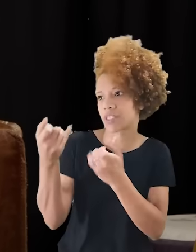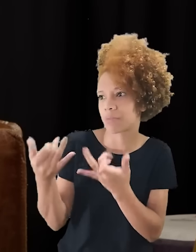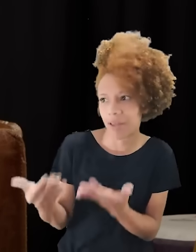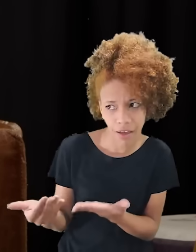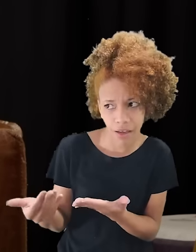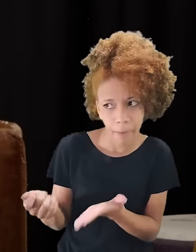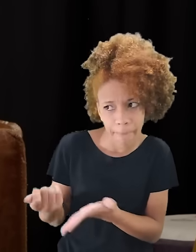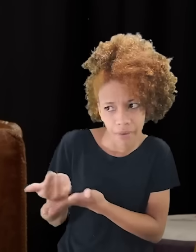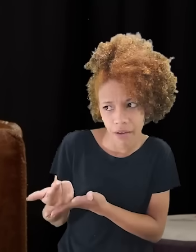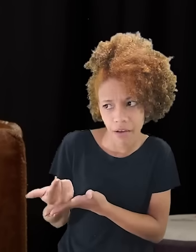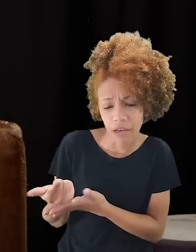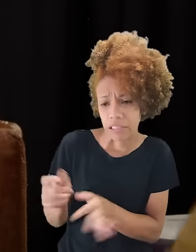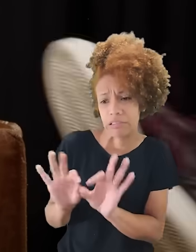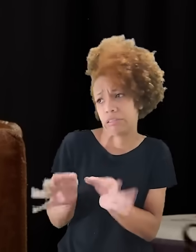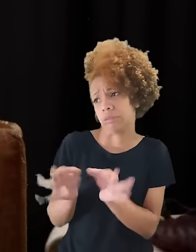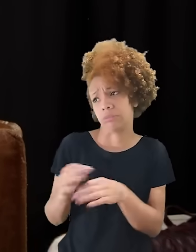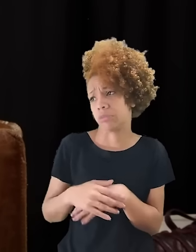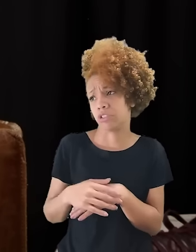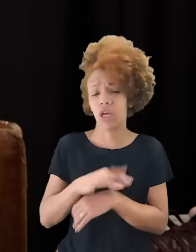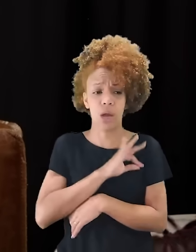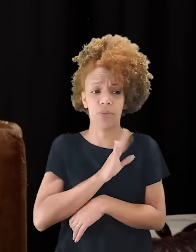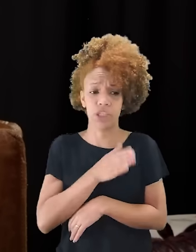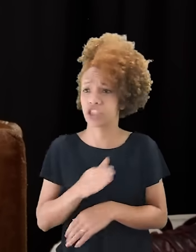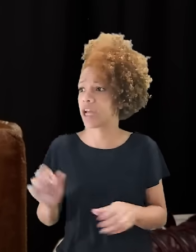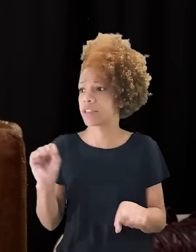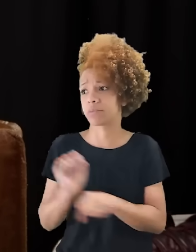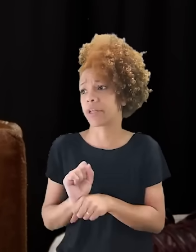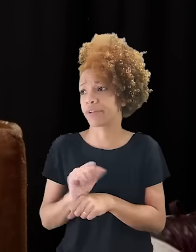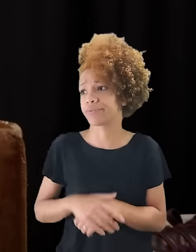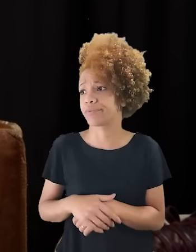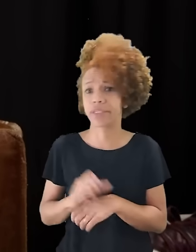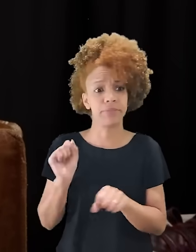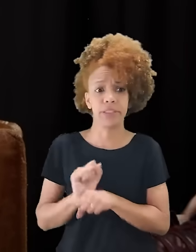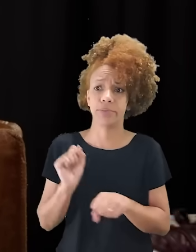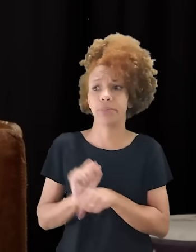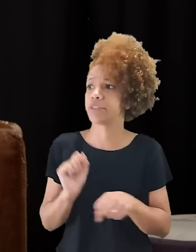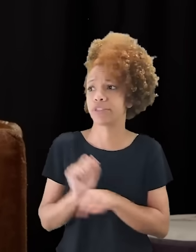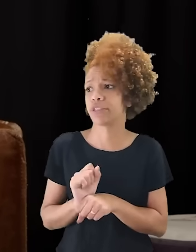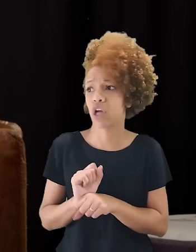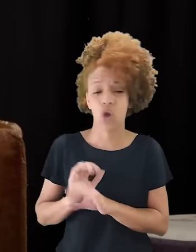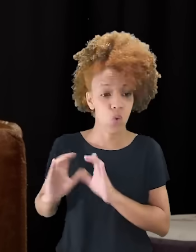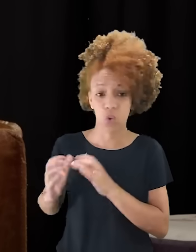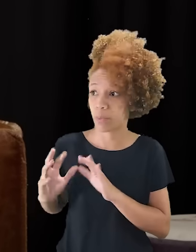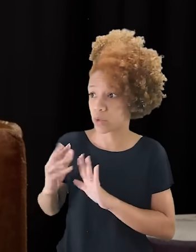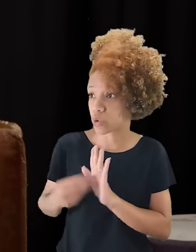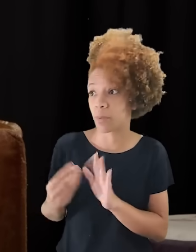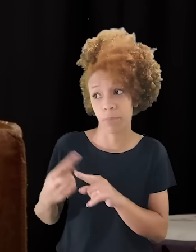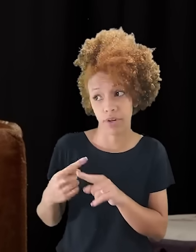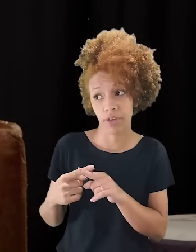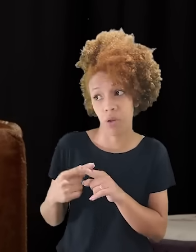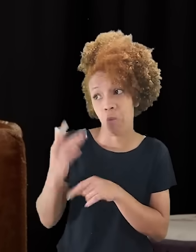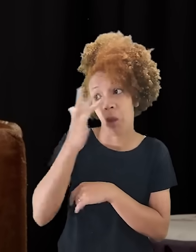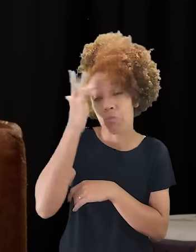essa chance de fala Eles simplesmente a polícia já tá tava lá me esperando me esperando esperando Tipo toda a minha equipe porque